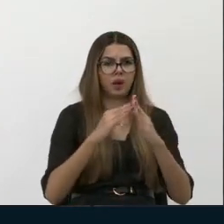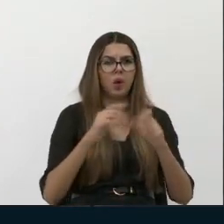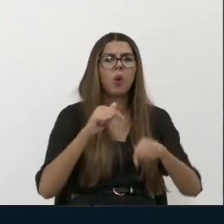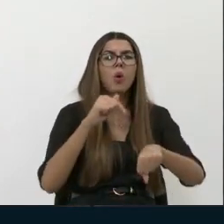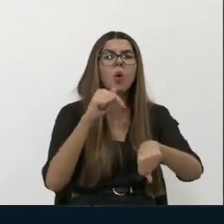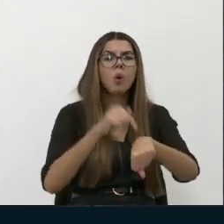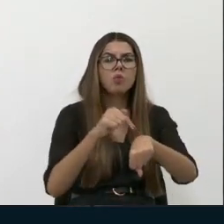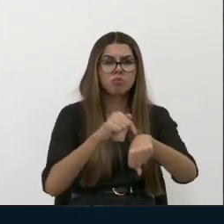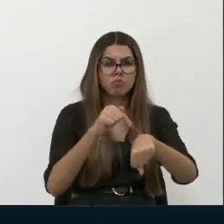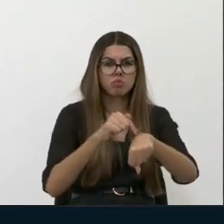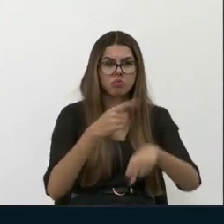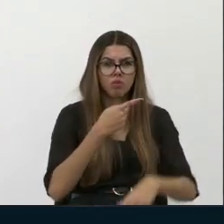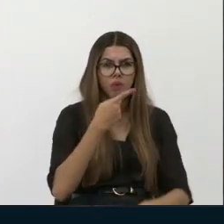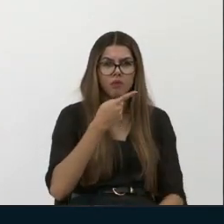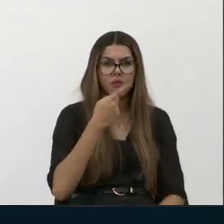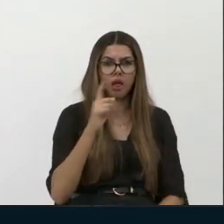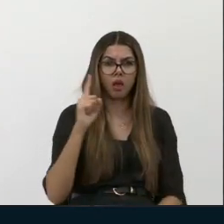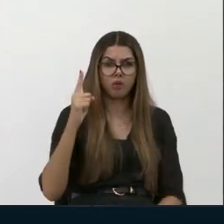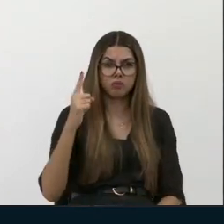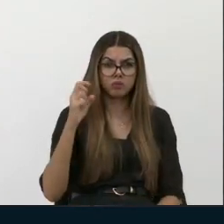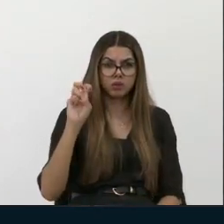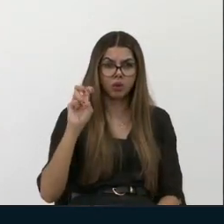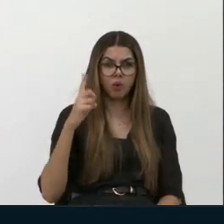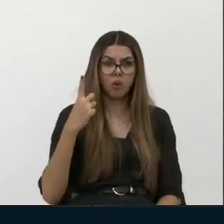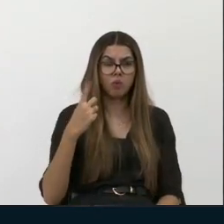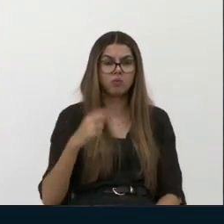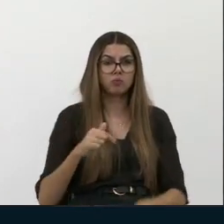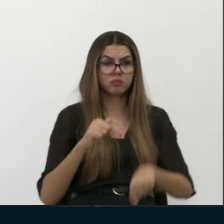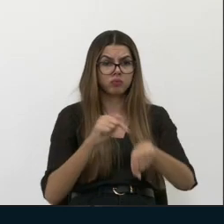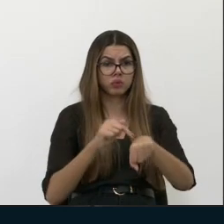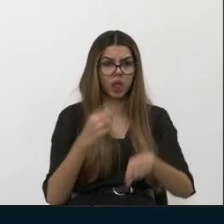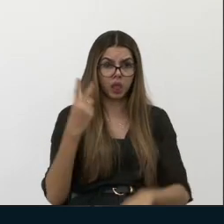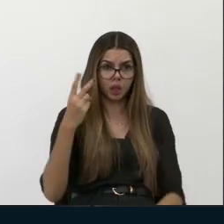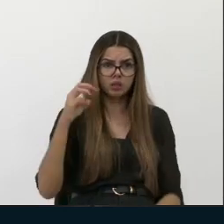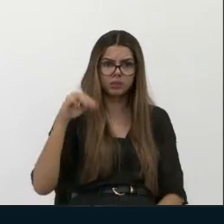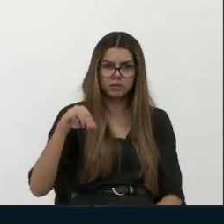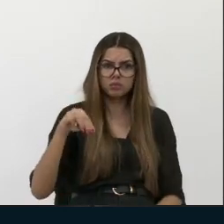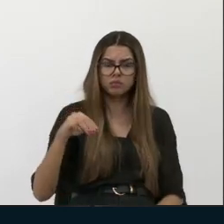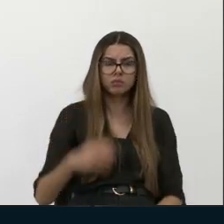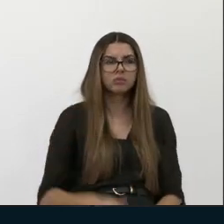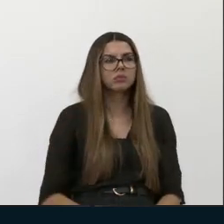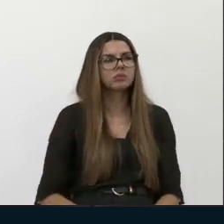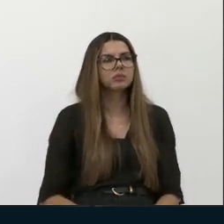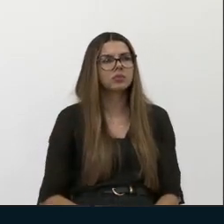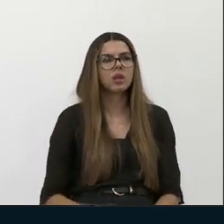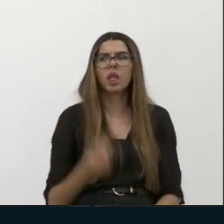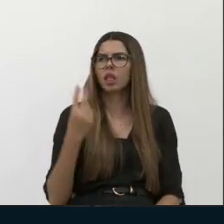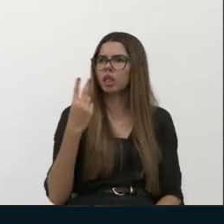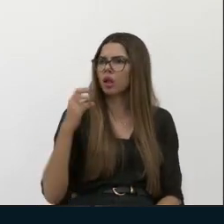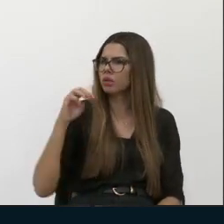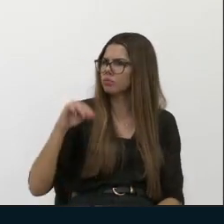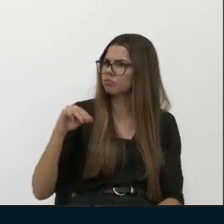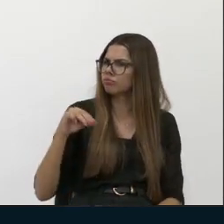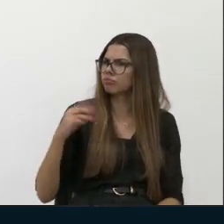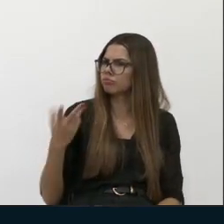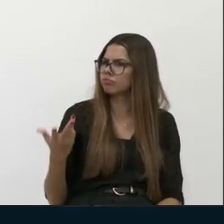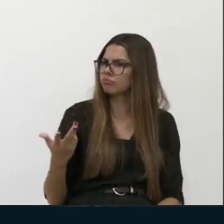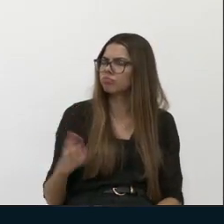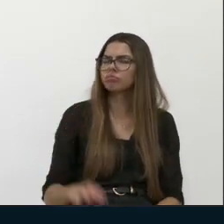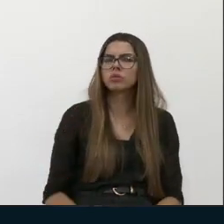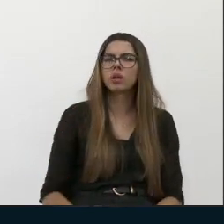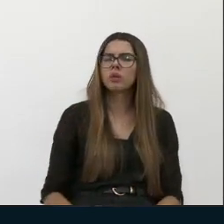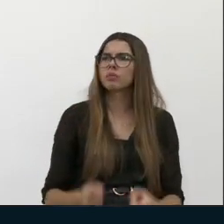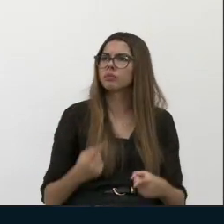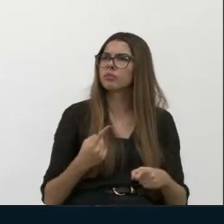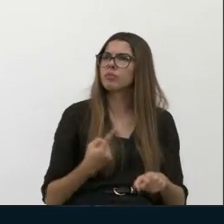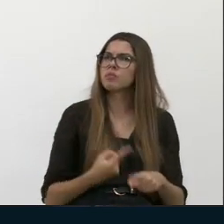fala do artigo 151? 2 minutos, vereador. 2 minutos? Pela liderança do